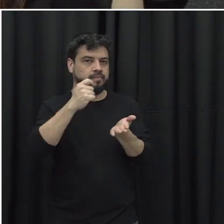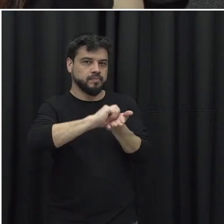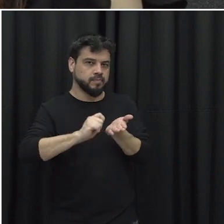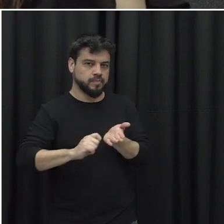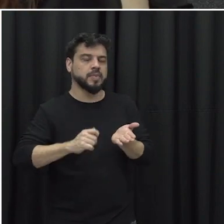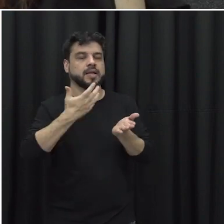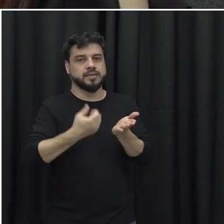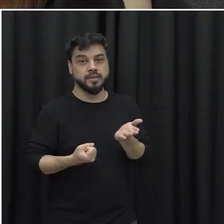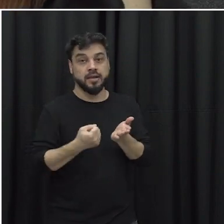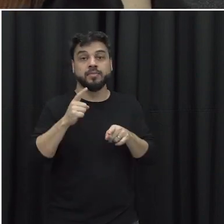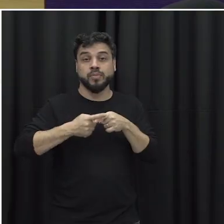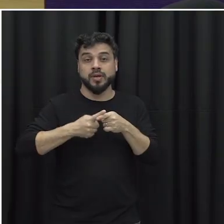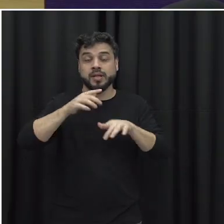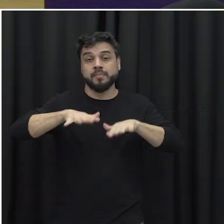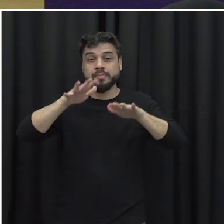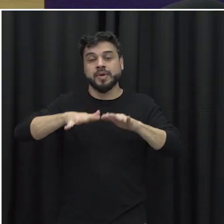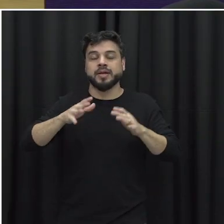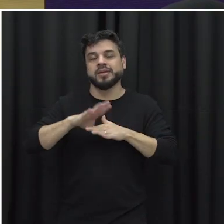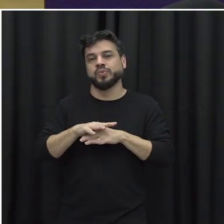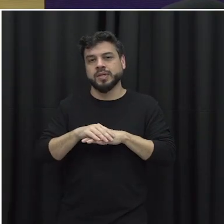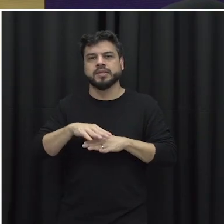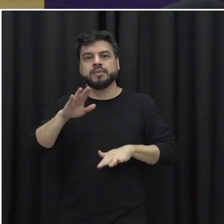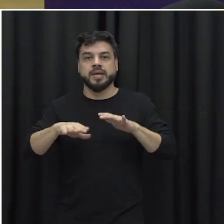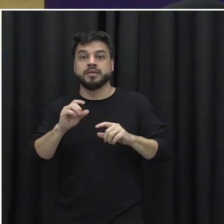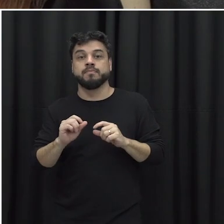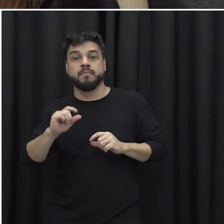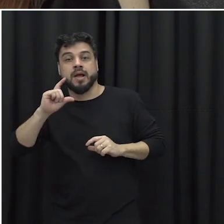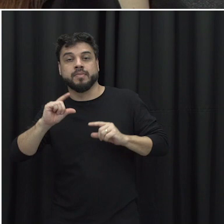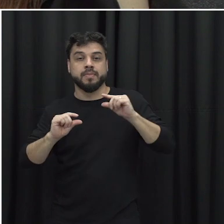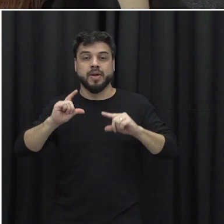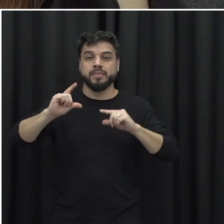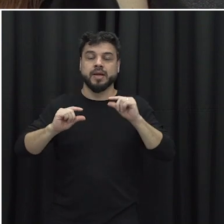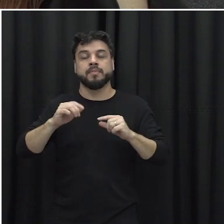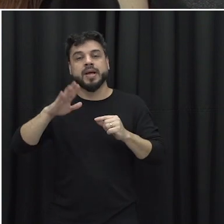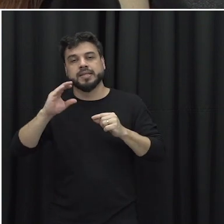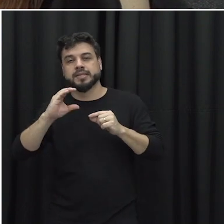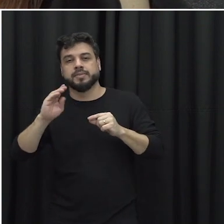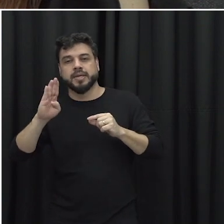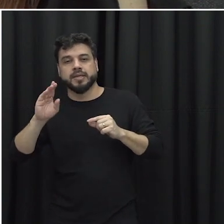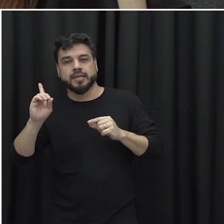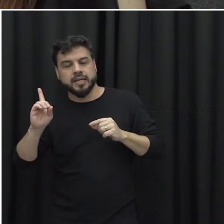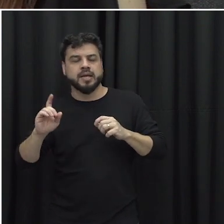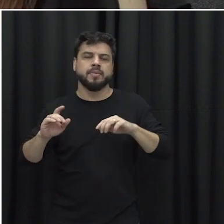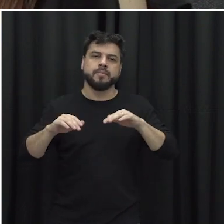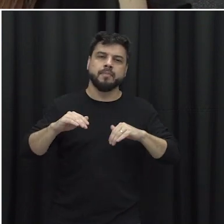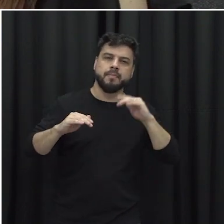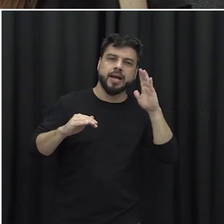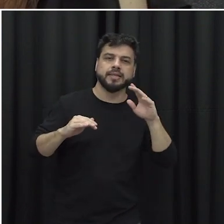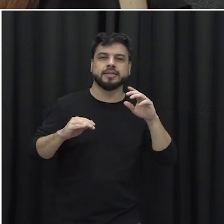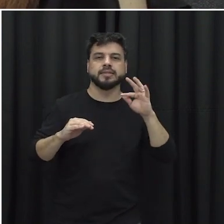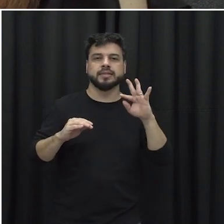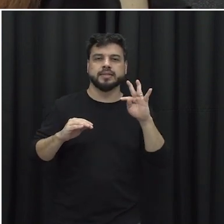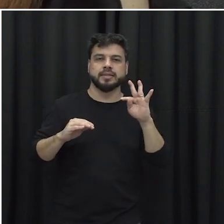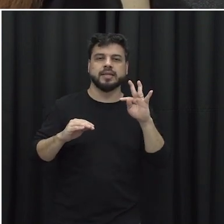de uma quantidade maior, uma concentração maior de CBD, uma concentração maior de THC. E como o THC não é um produto